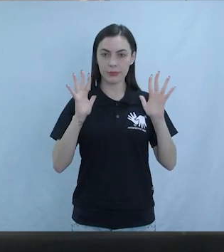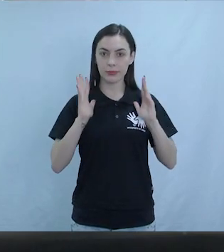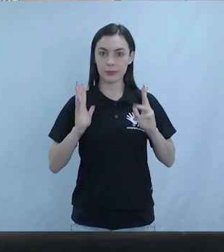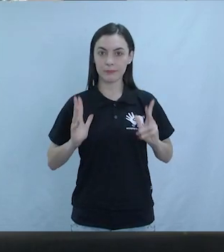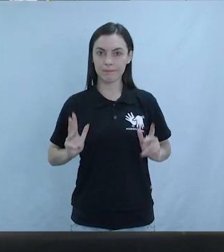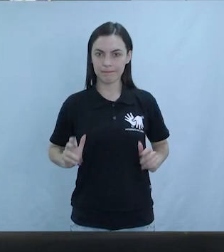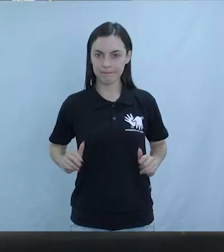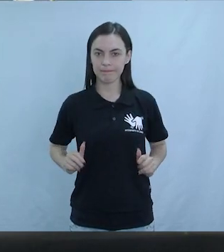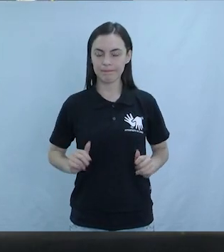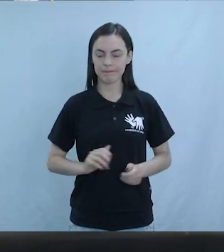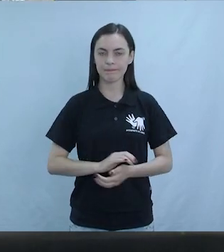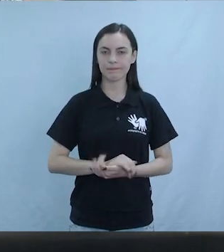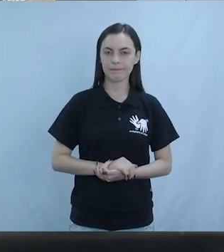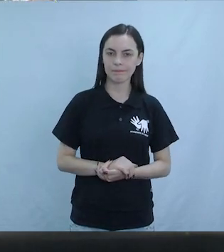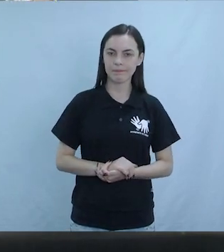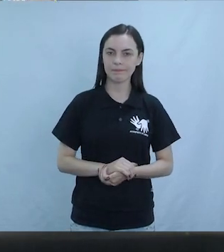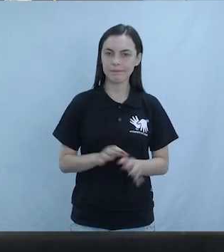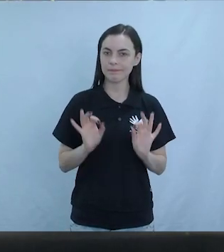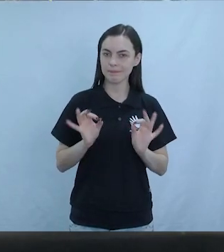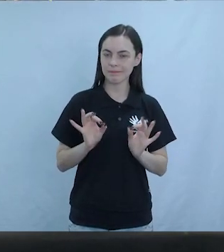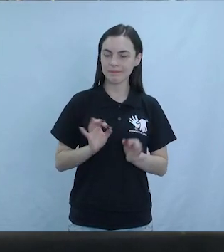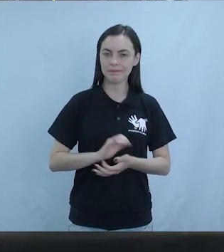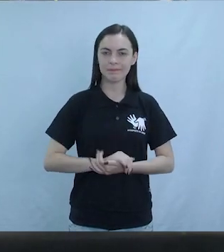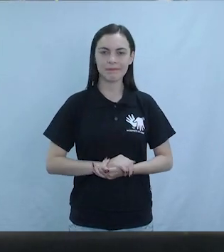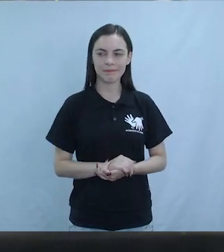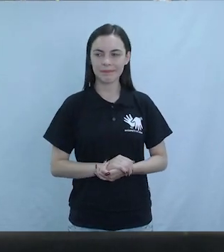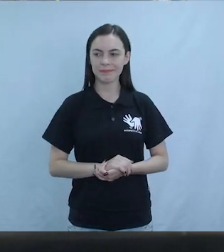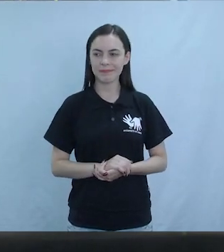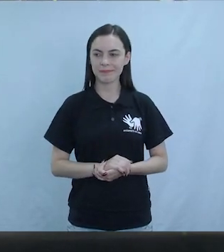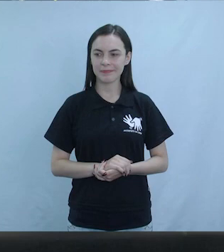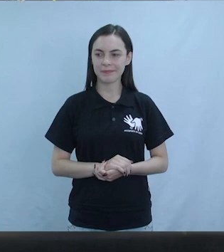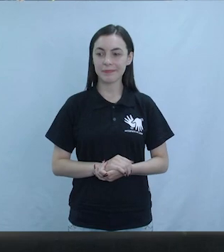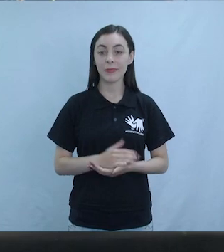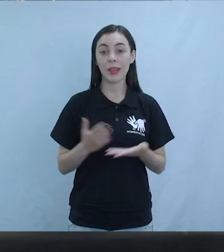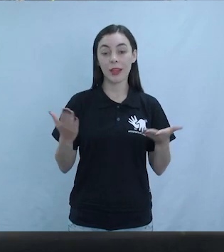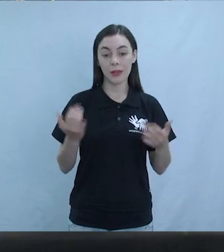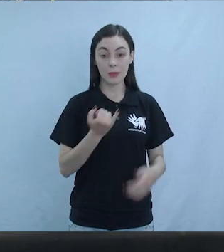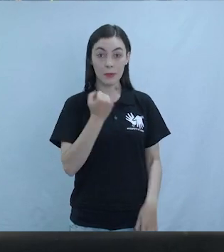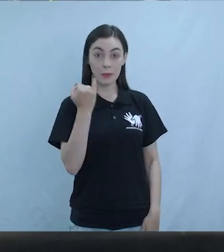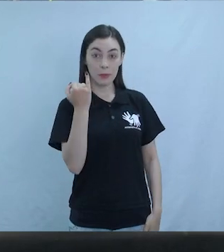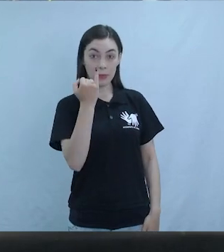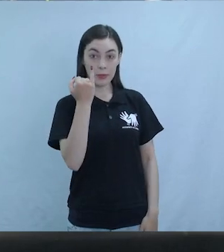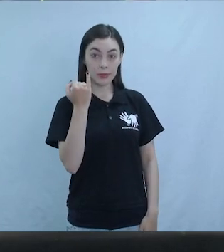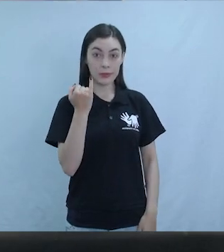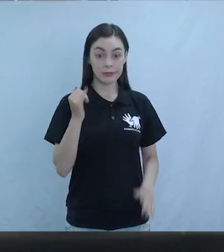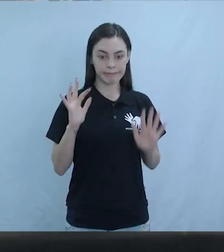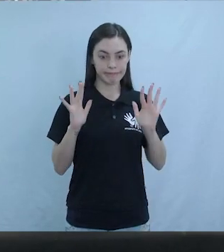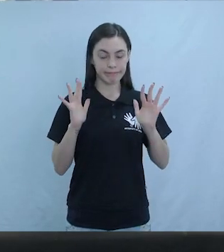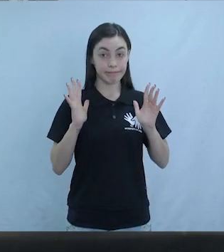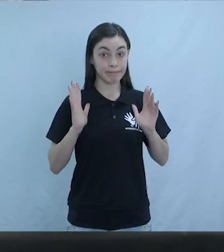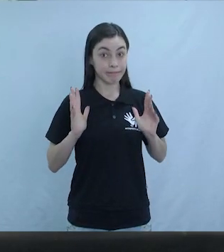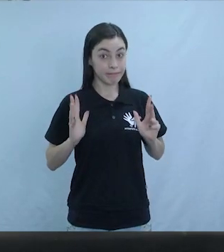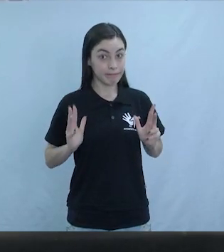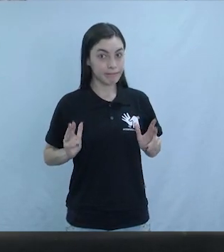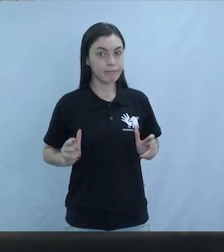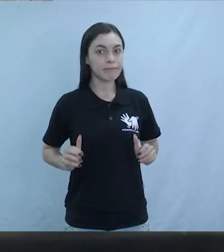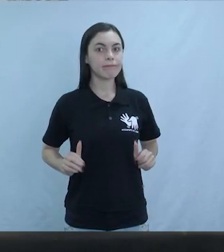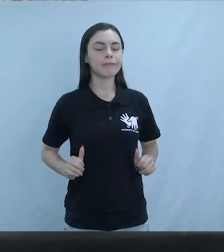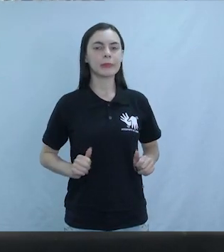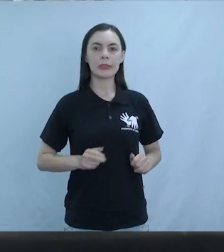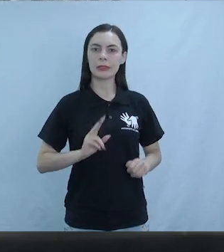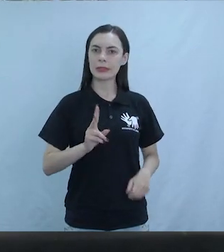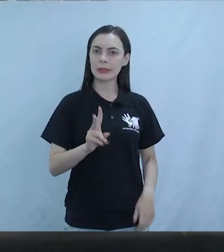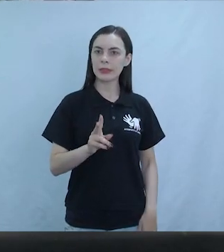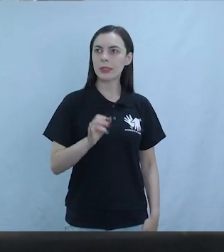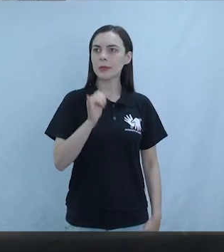isso, professora? Exatamente. Muito bem. Só que aqui... precisamos higienizar muito bem as mãos.